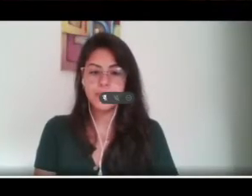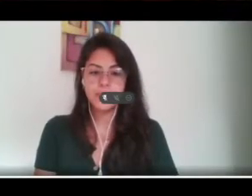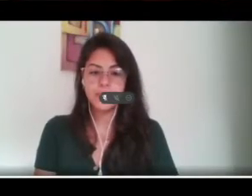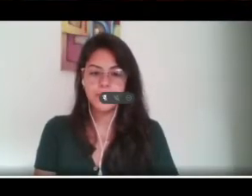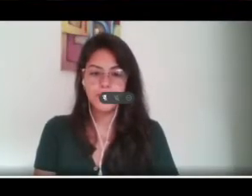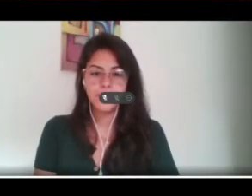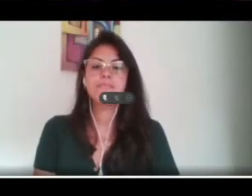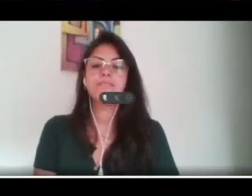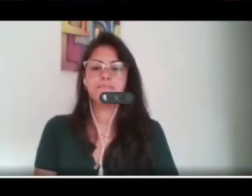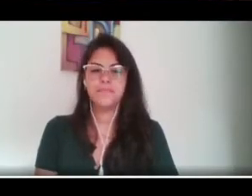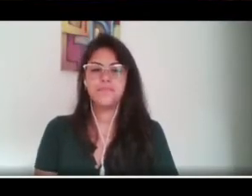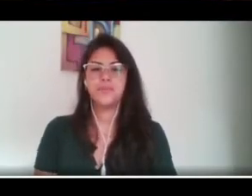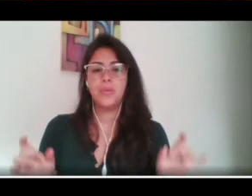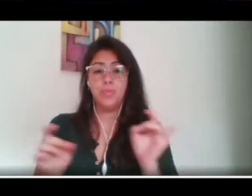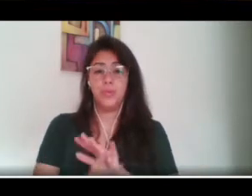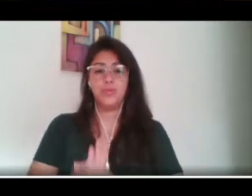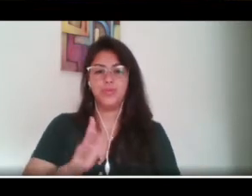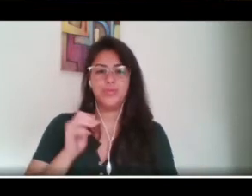Pronto.